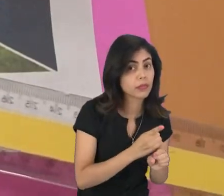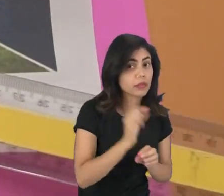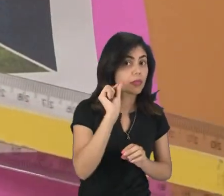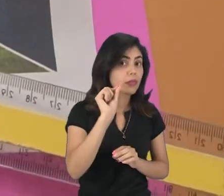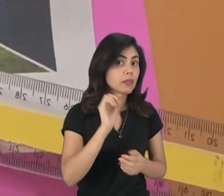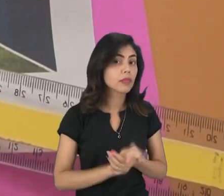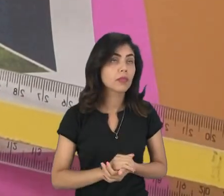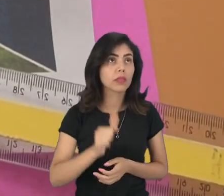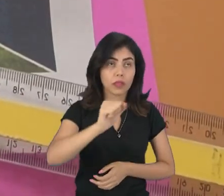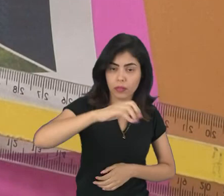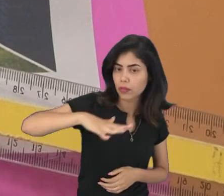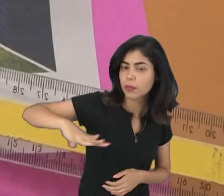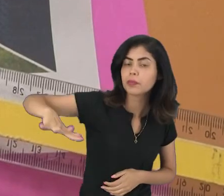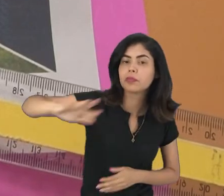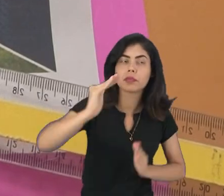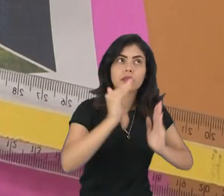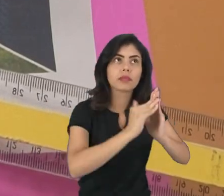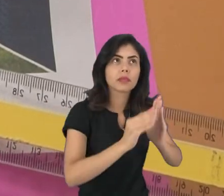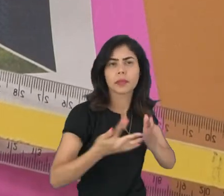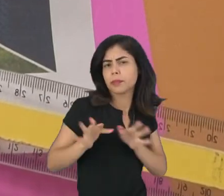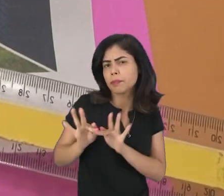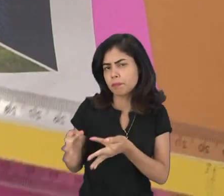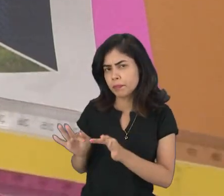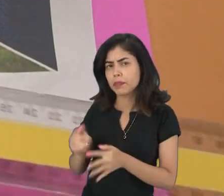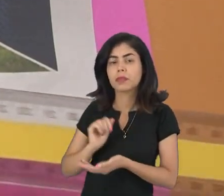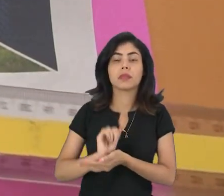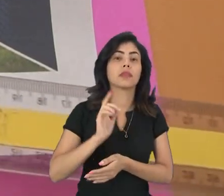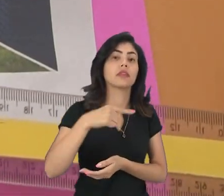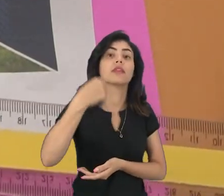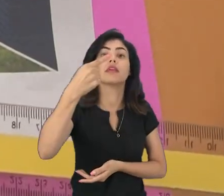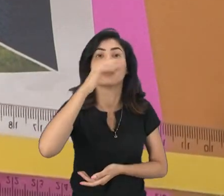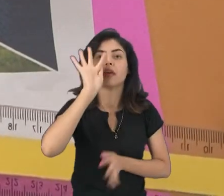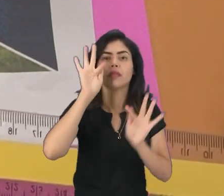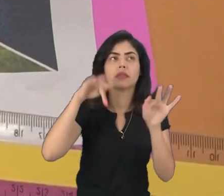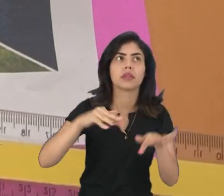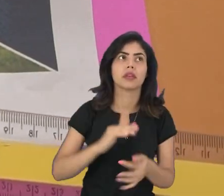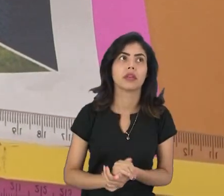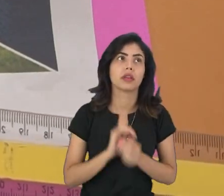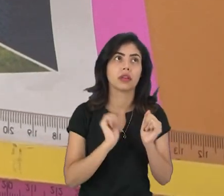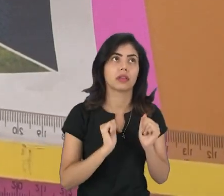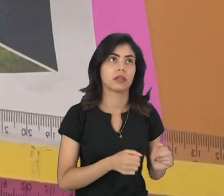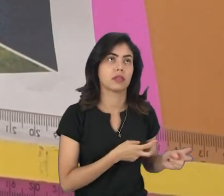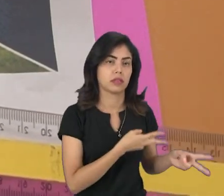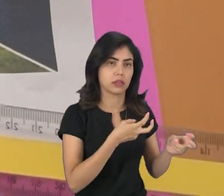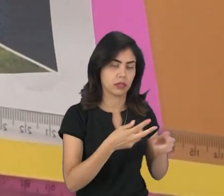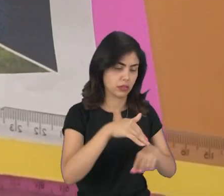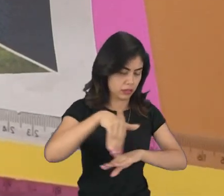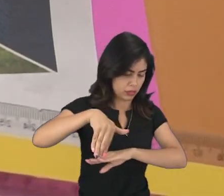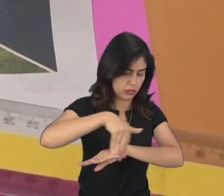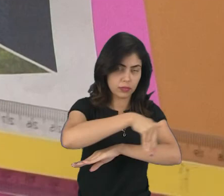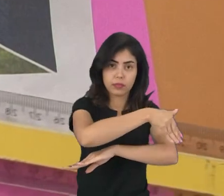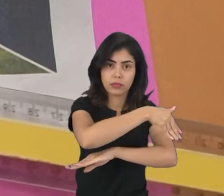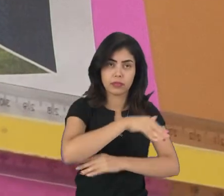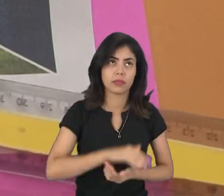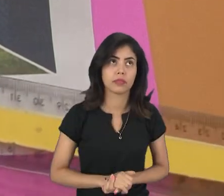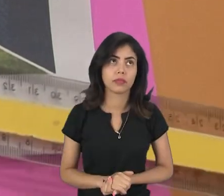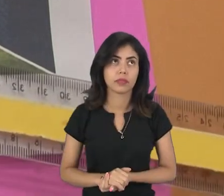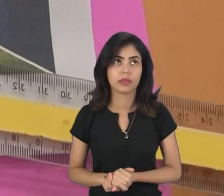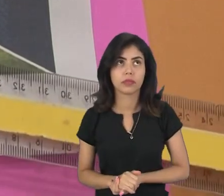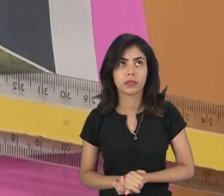um campo, uma casa bem simples lá no final, e aqui nós podemos perceber que passa o quê?